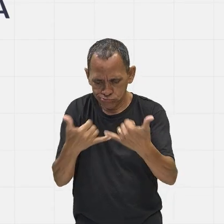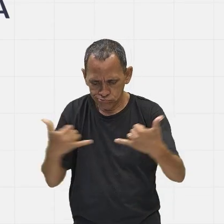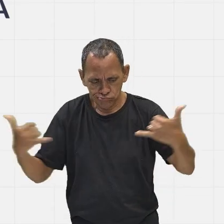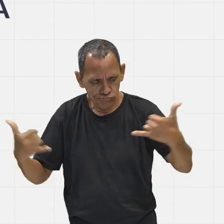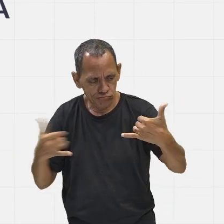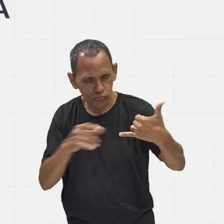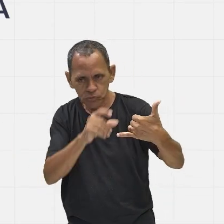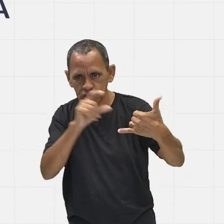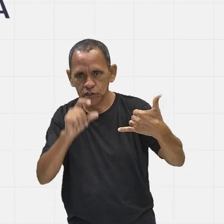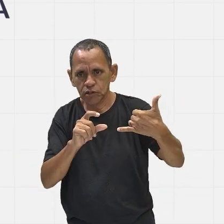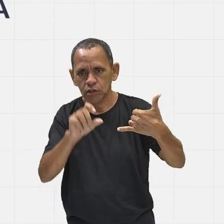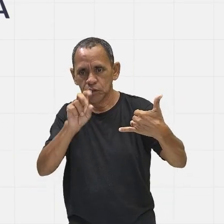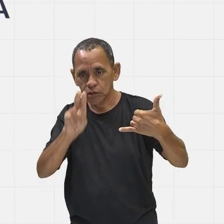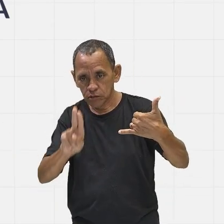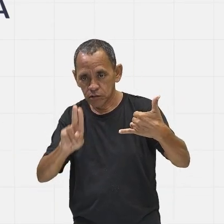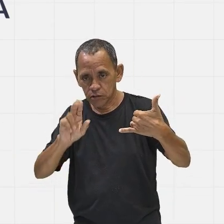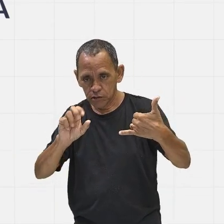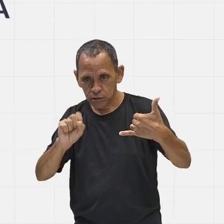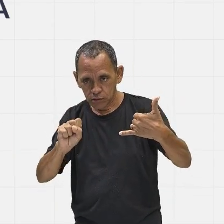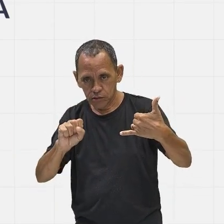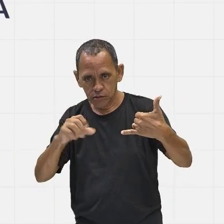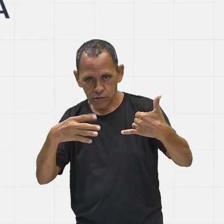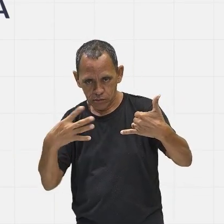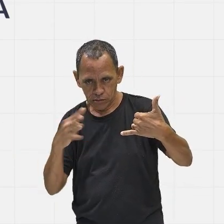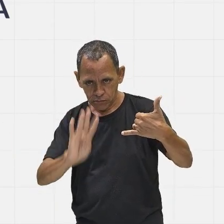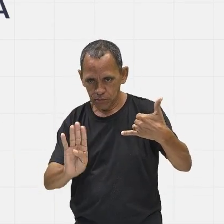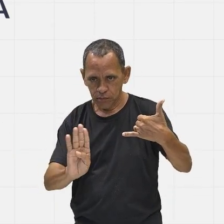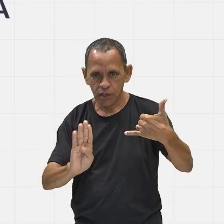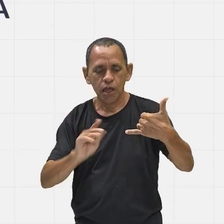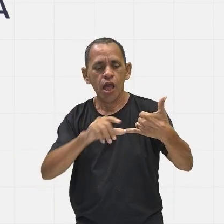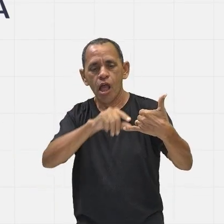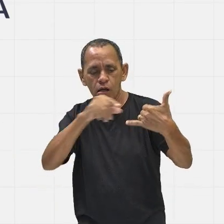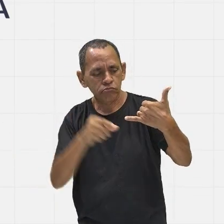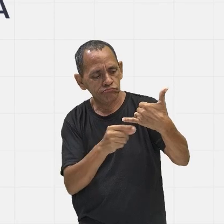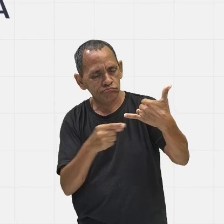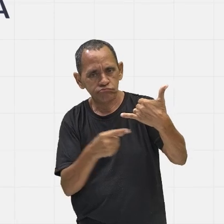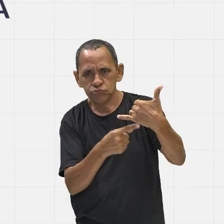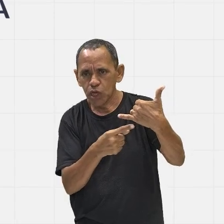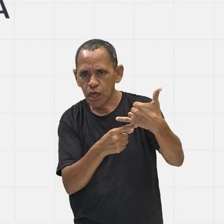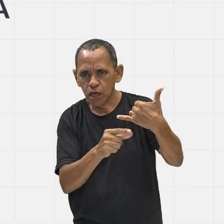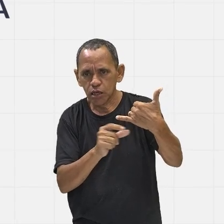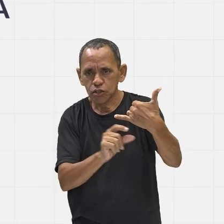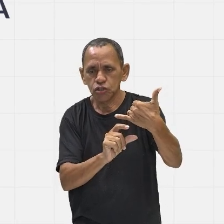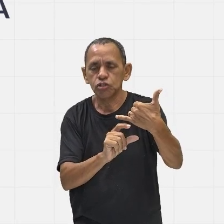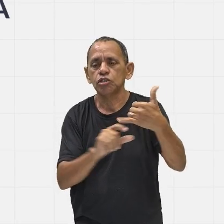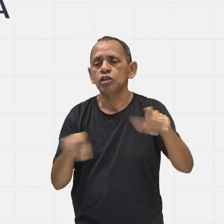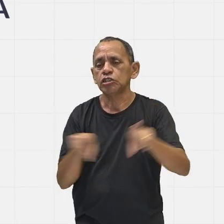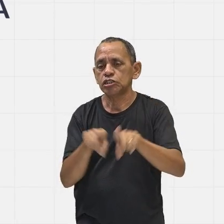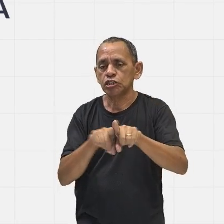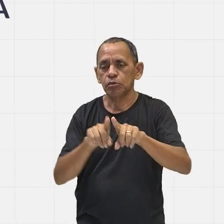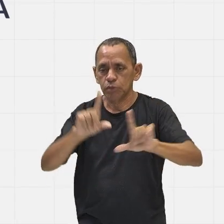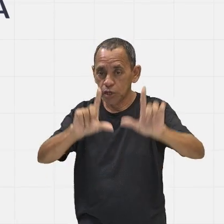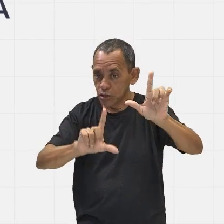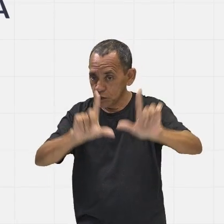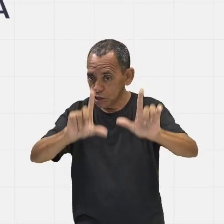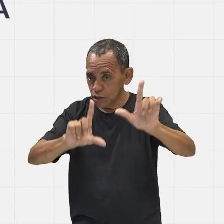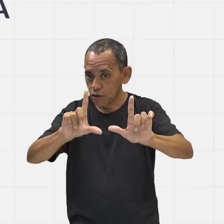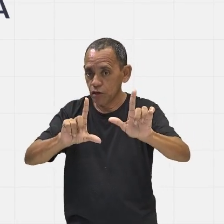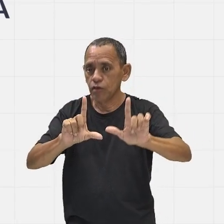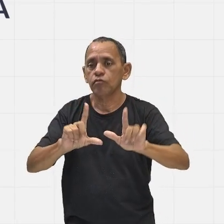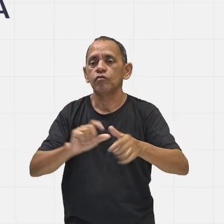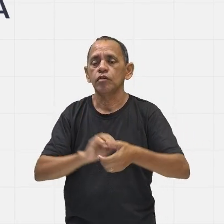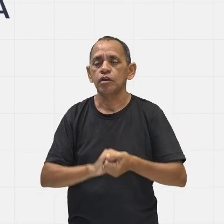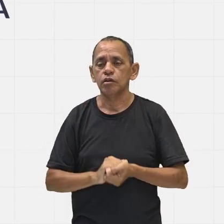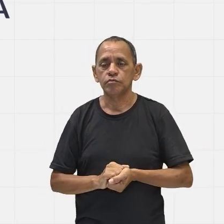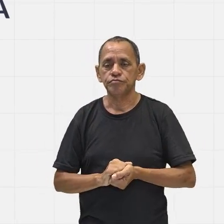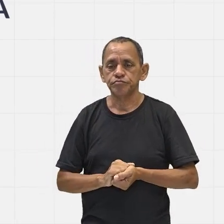USB. O senhor pode também tentar ligar essa TV em outra porta USB, pode ser que aquela porta USB esteja